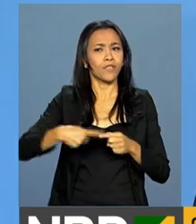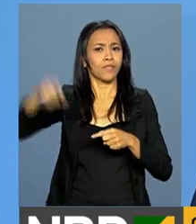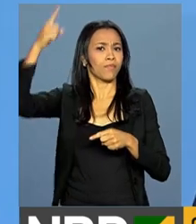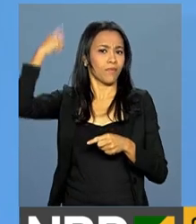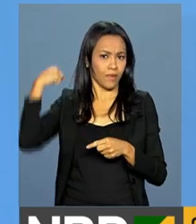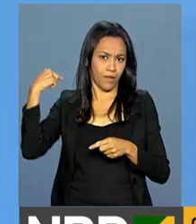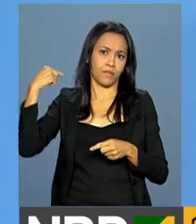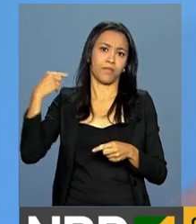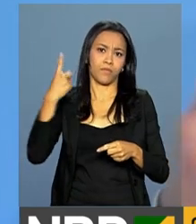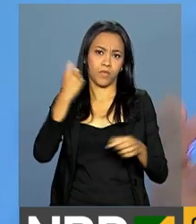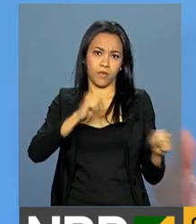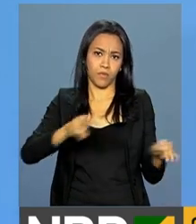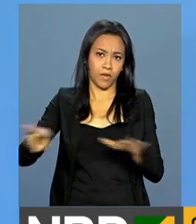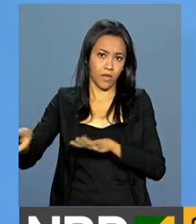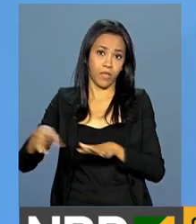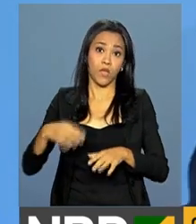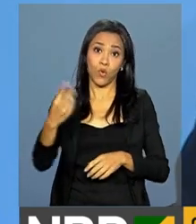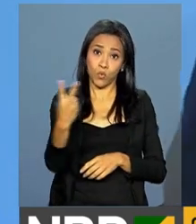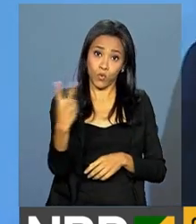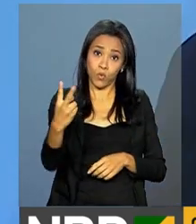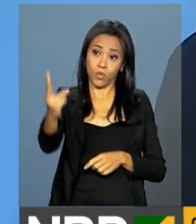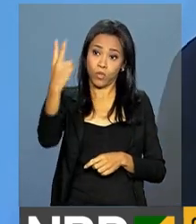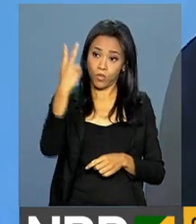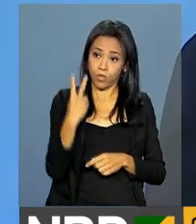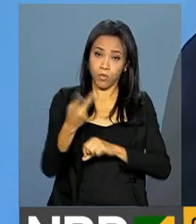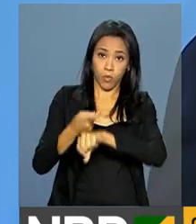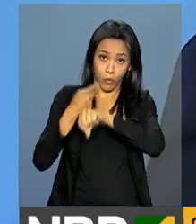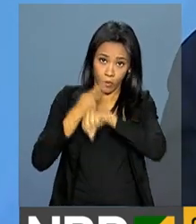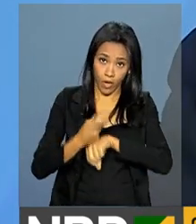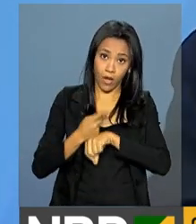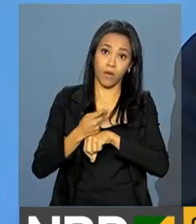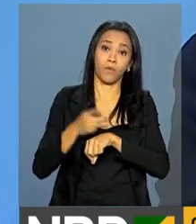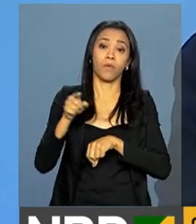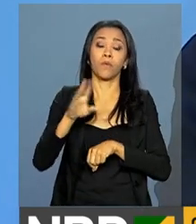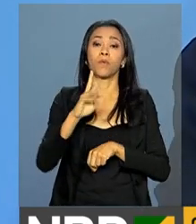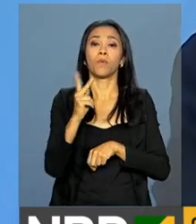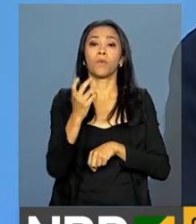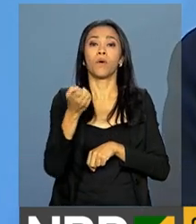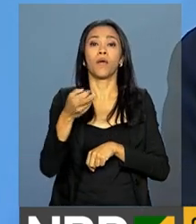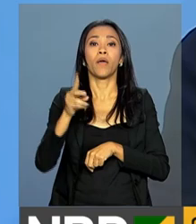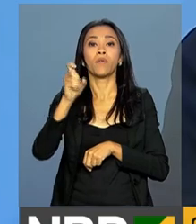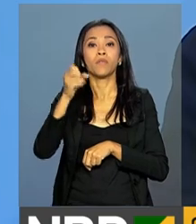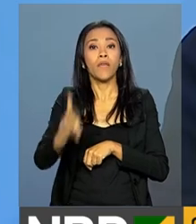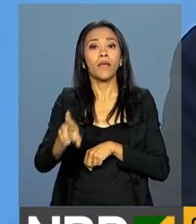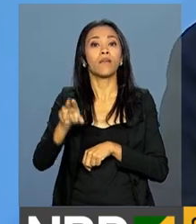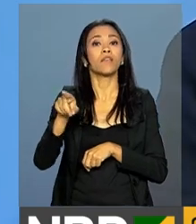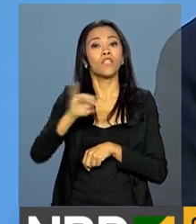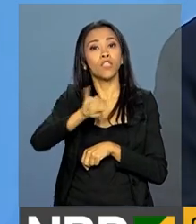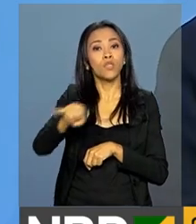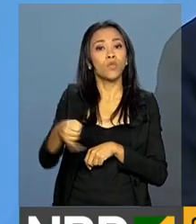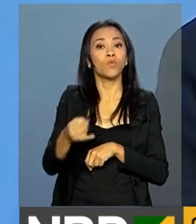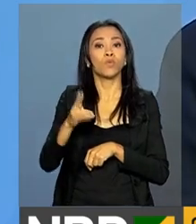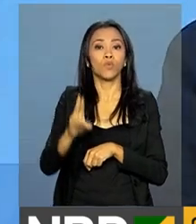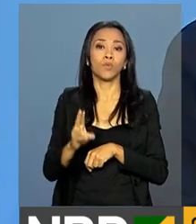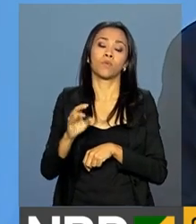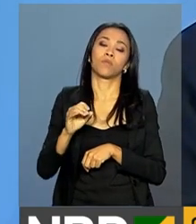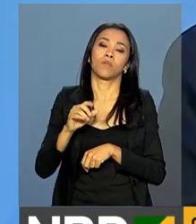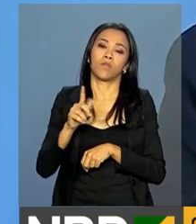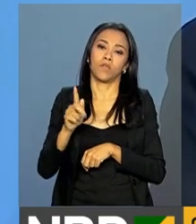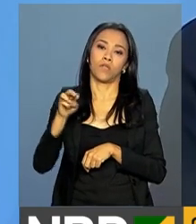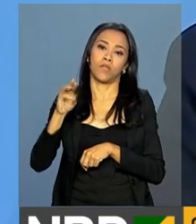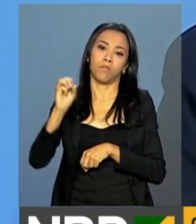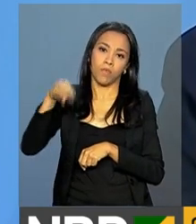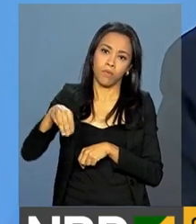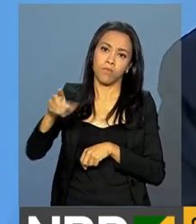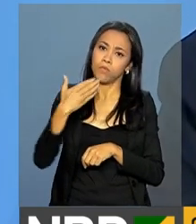precisamente há sete dias atrás, o Helder e o Jungmann me procuraram para consolidar este pleito. E eu logo percebi que,